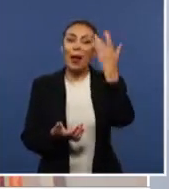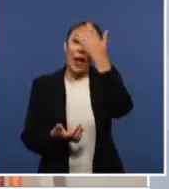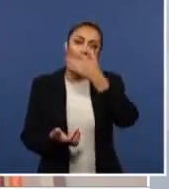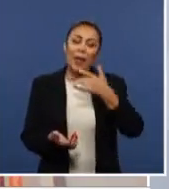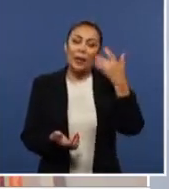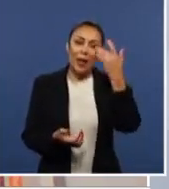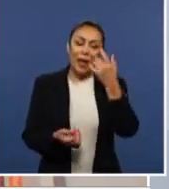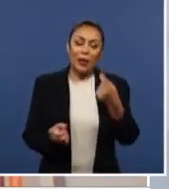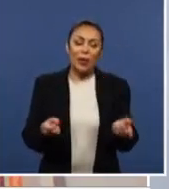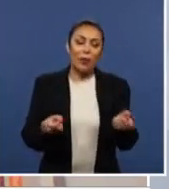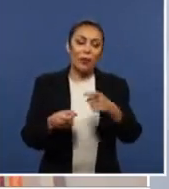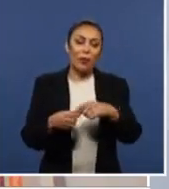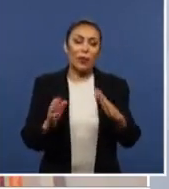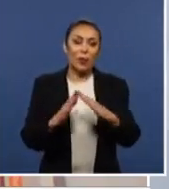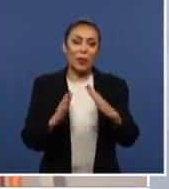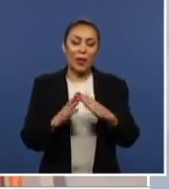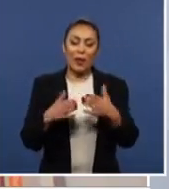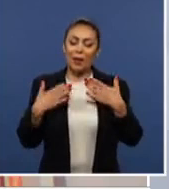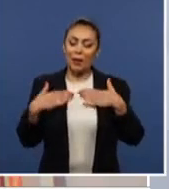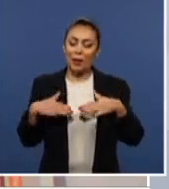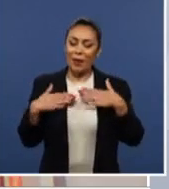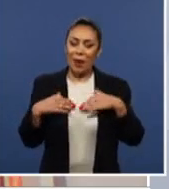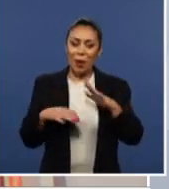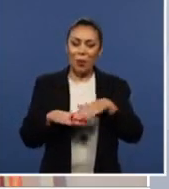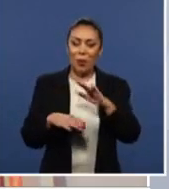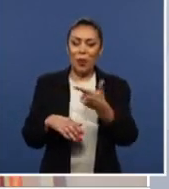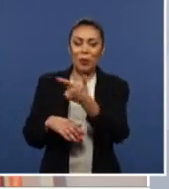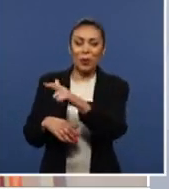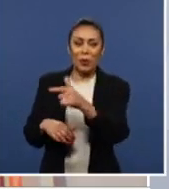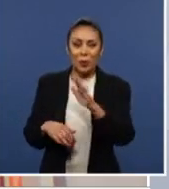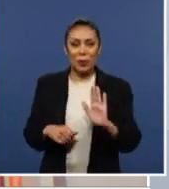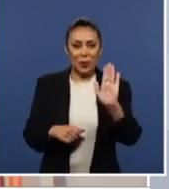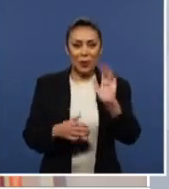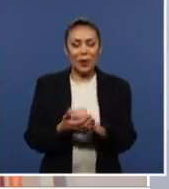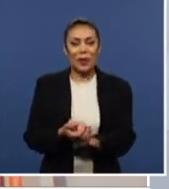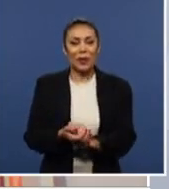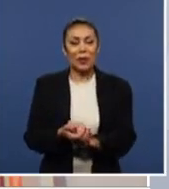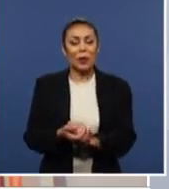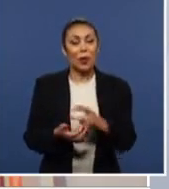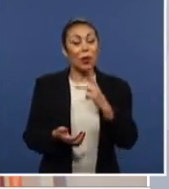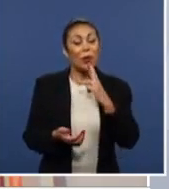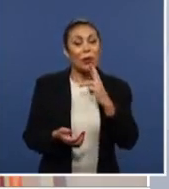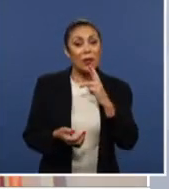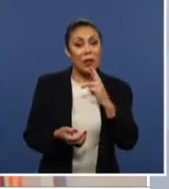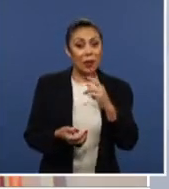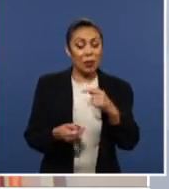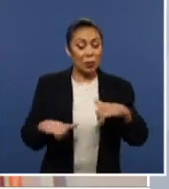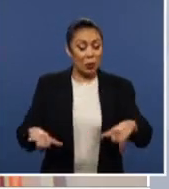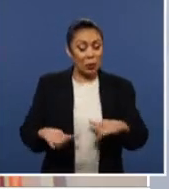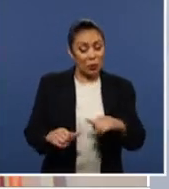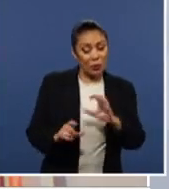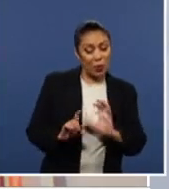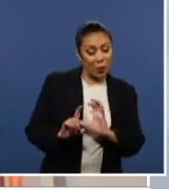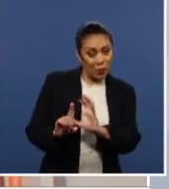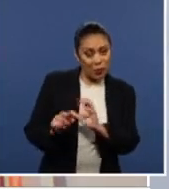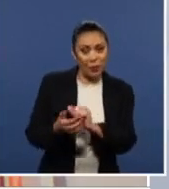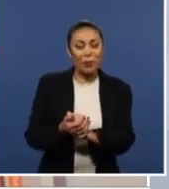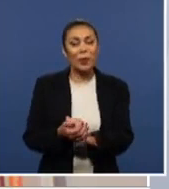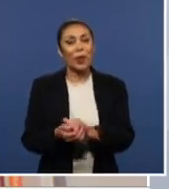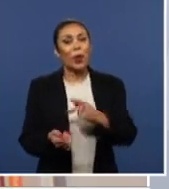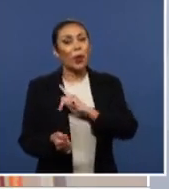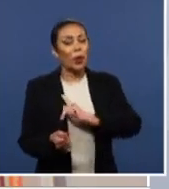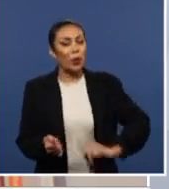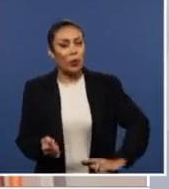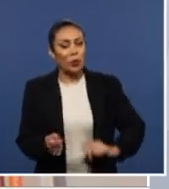embora mais tranquilo do que todo mundo, né, porque o Rodrigo foi muito atacado. O governo do Estado foi o